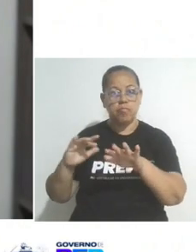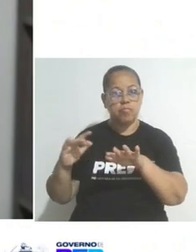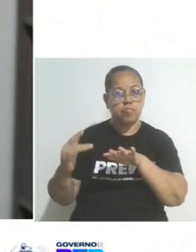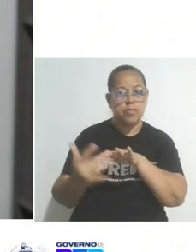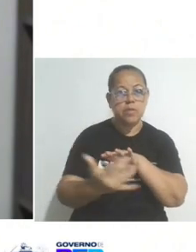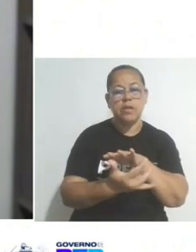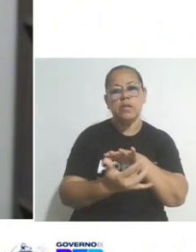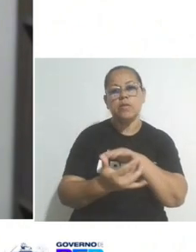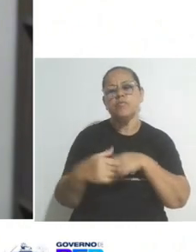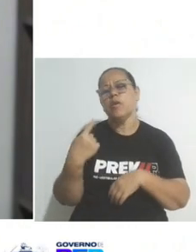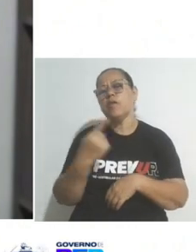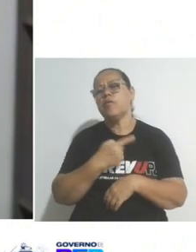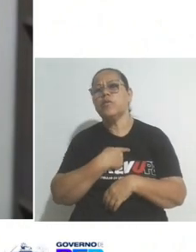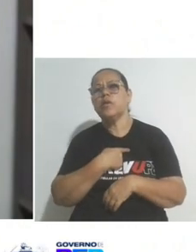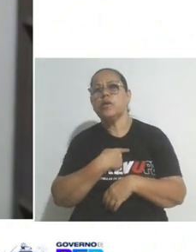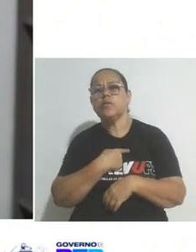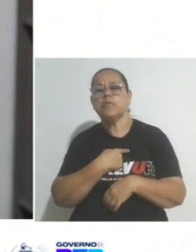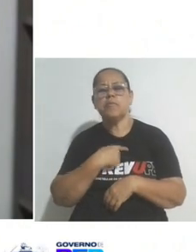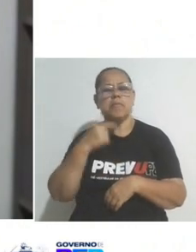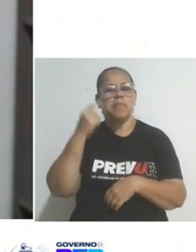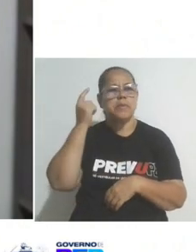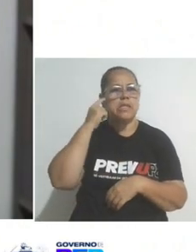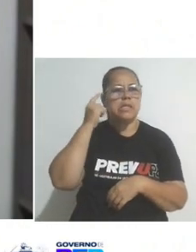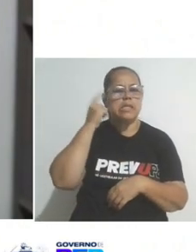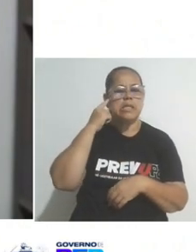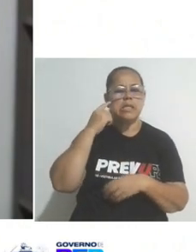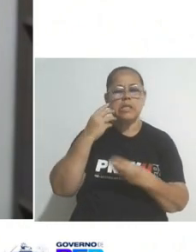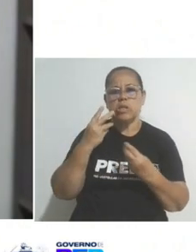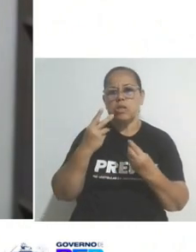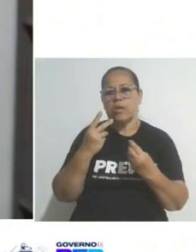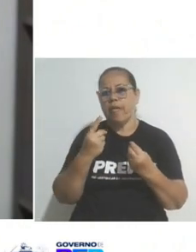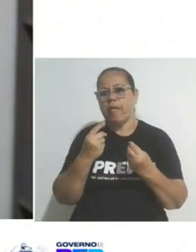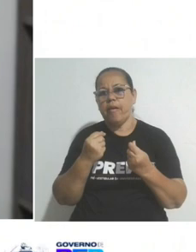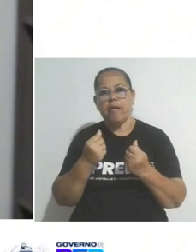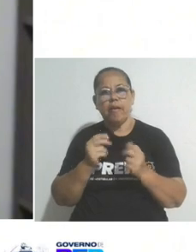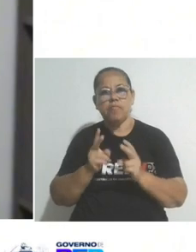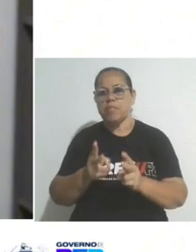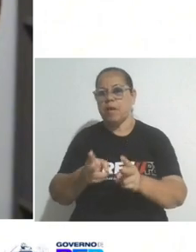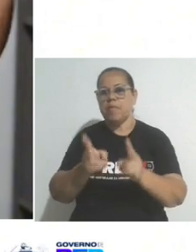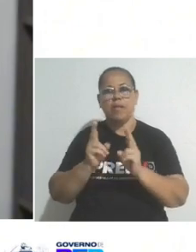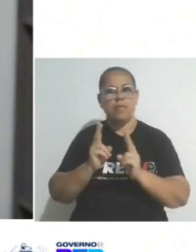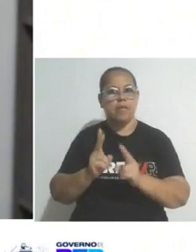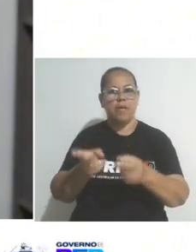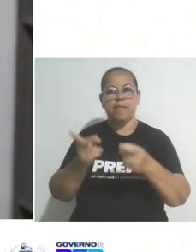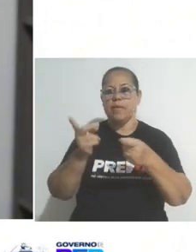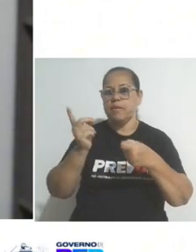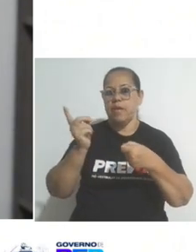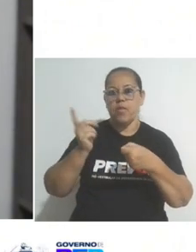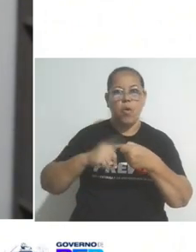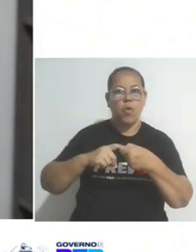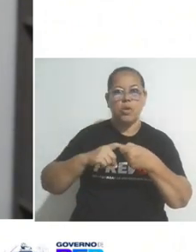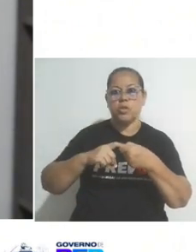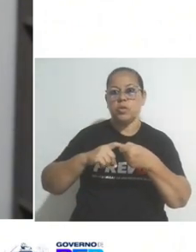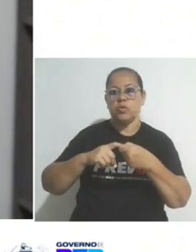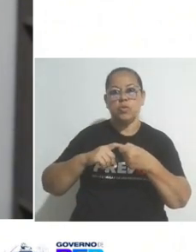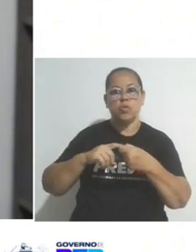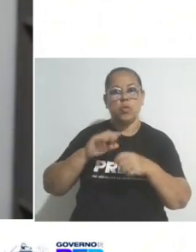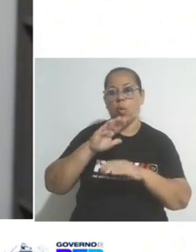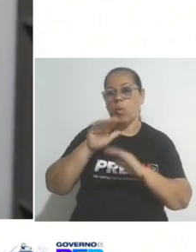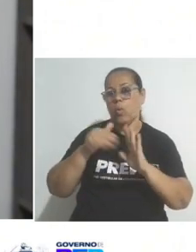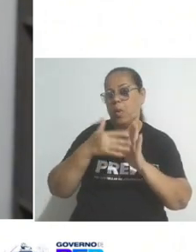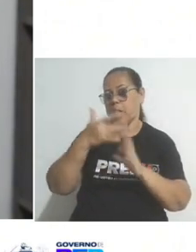a gente cria a noção de permanente conexão com todos os outros